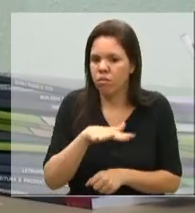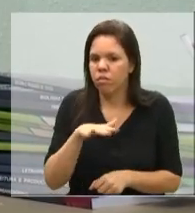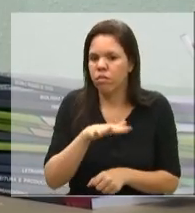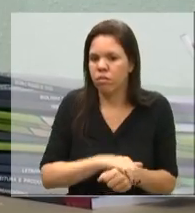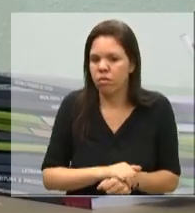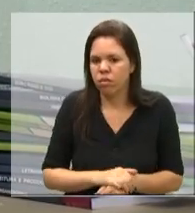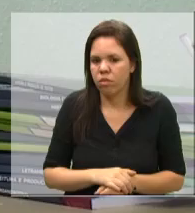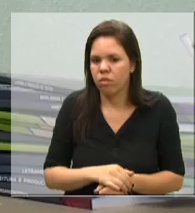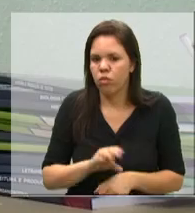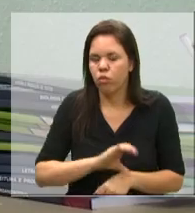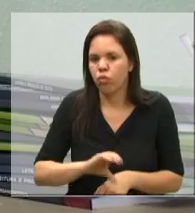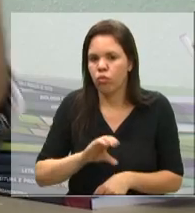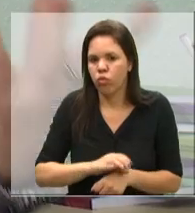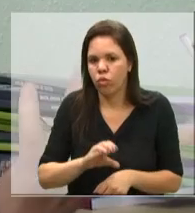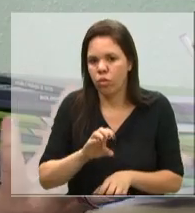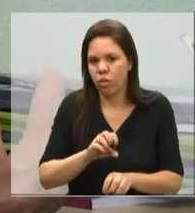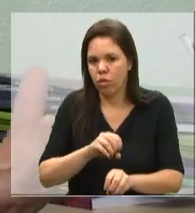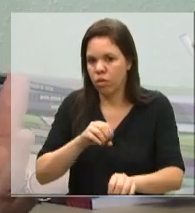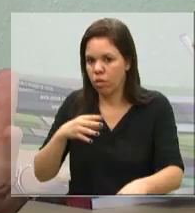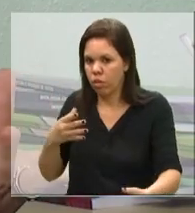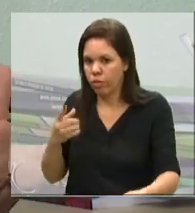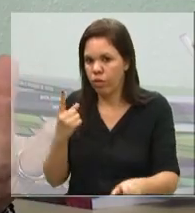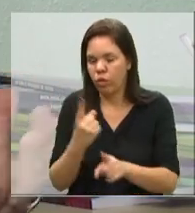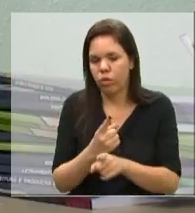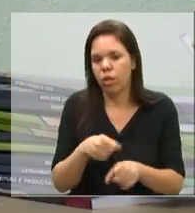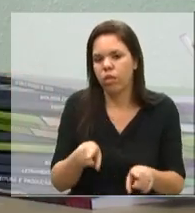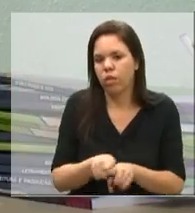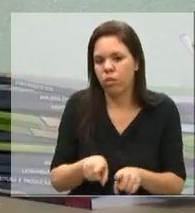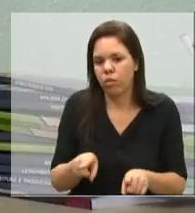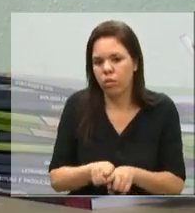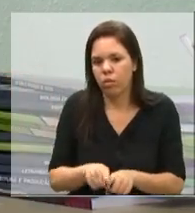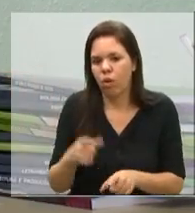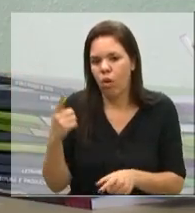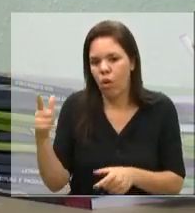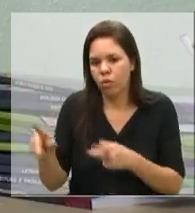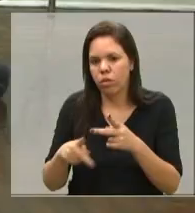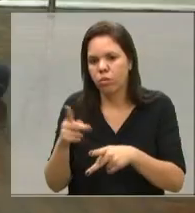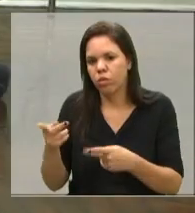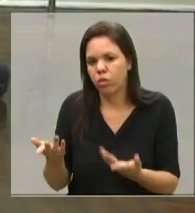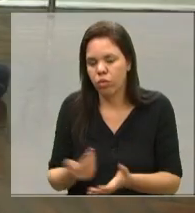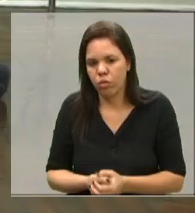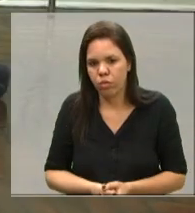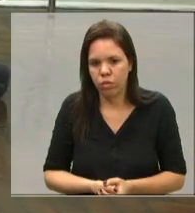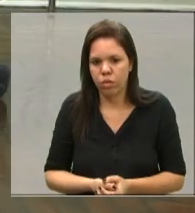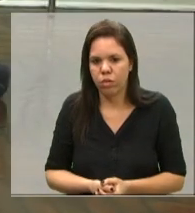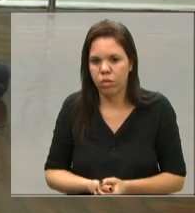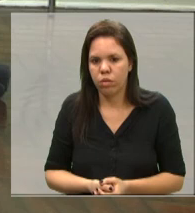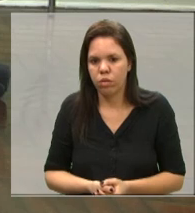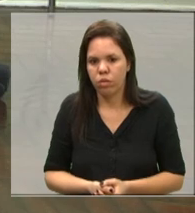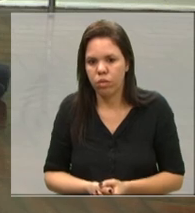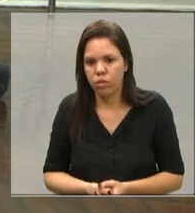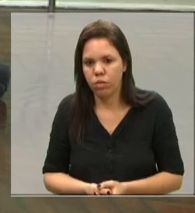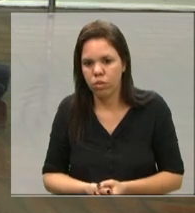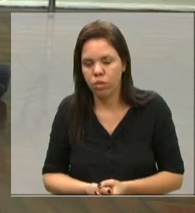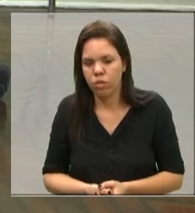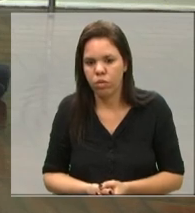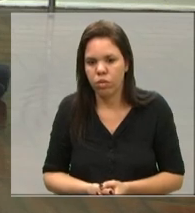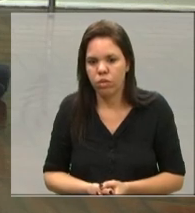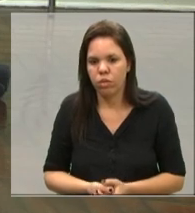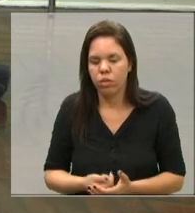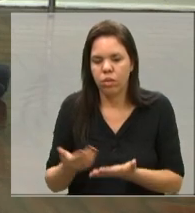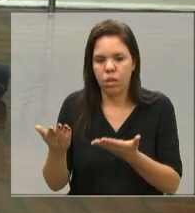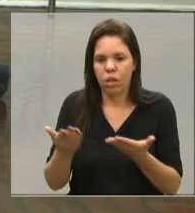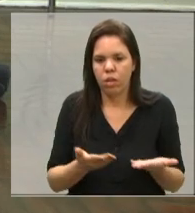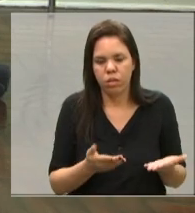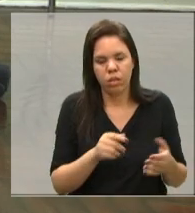ou nesse tipo de curso EAD, mas você vai encontrar também outros públicos, né? Pessoas a gente, quando